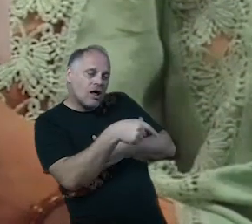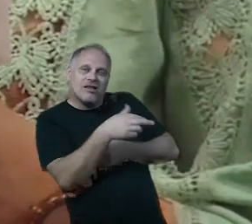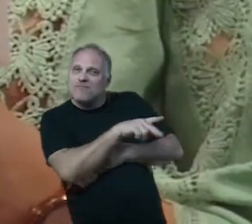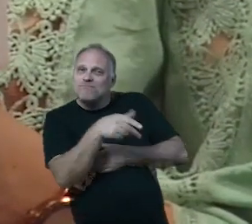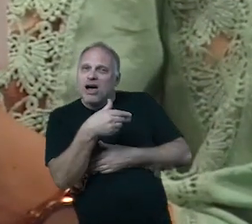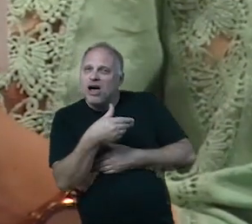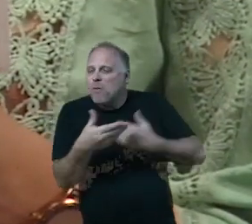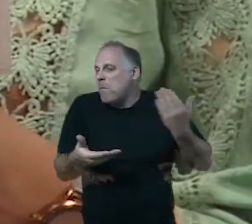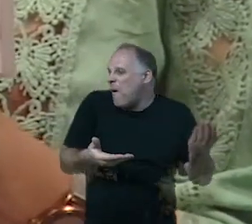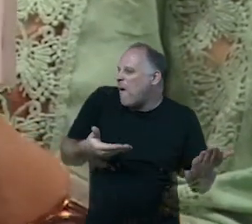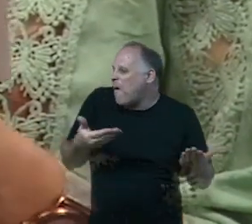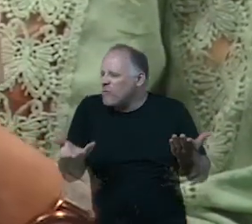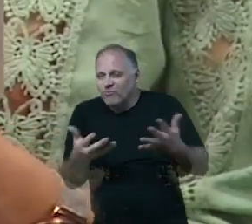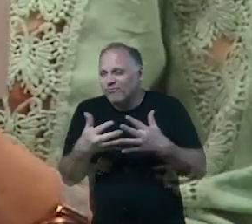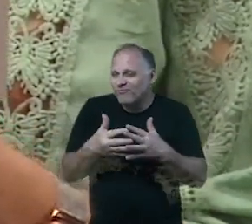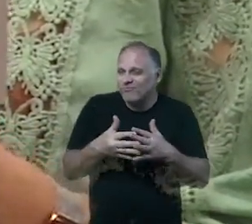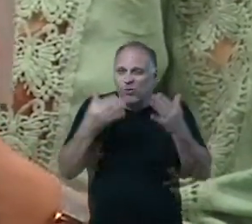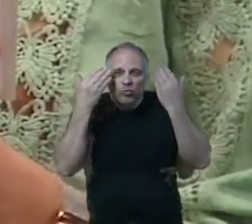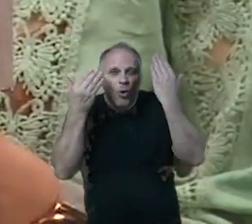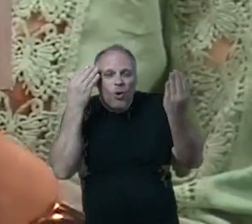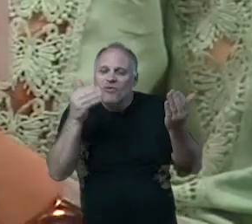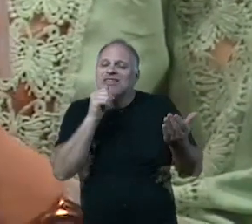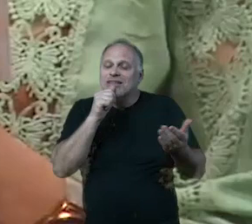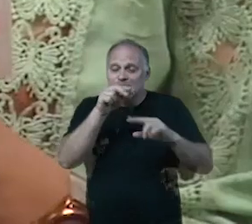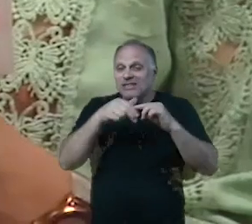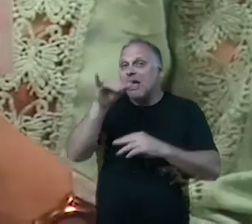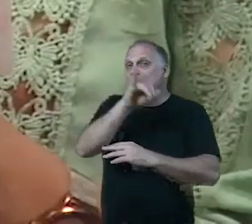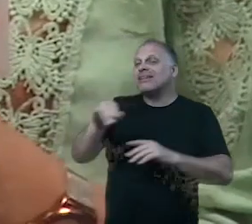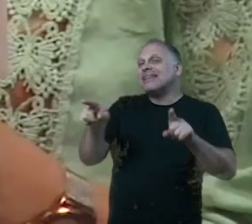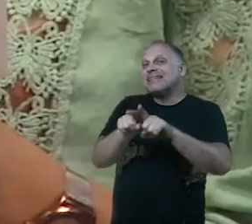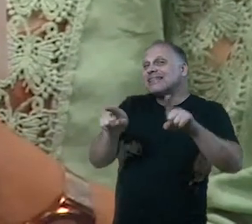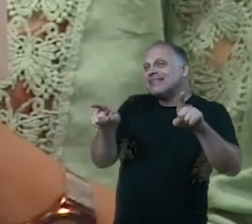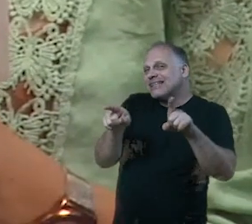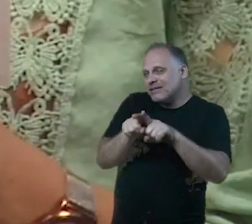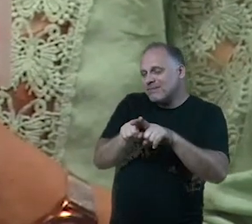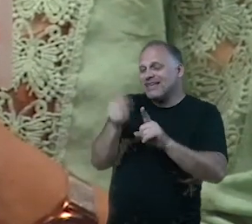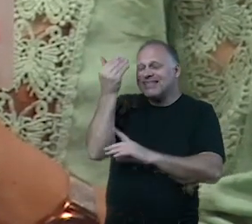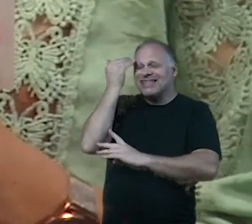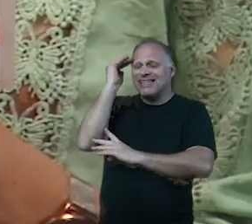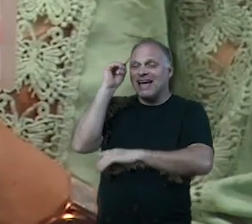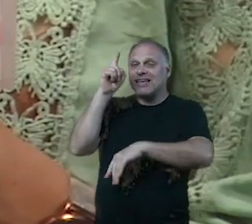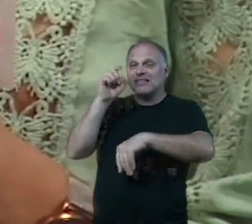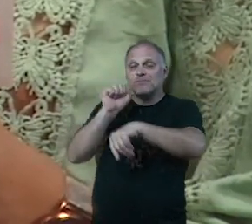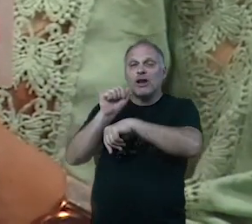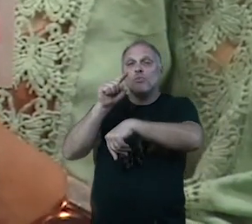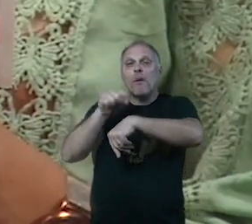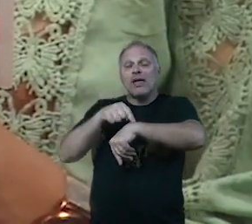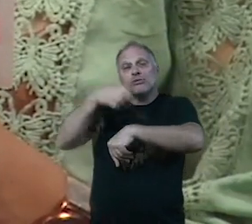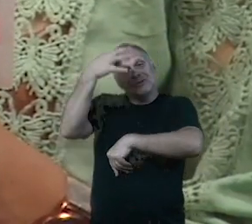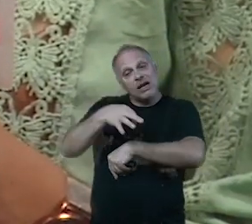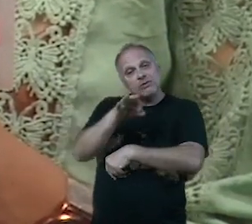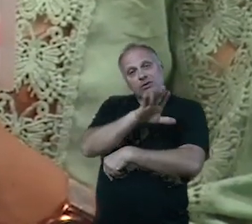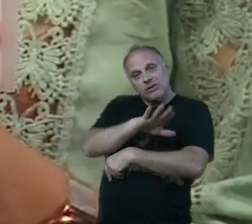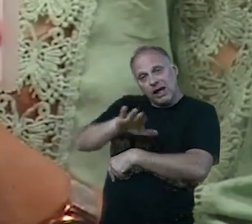junto. É isso. Então, é importante a gente também entender e esperar o tempo dessa criança, não forçar,